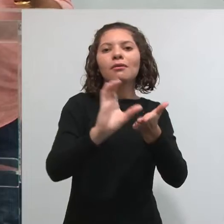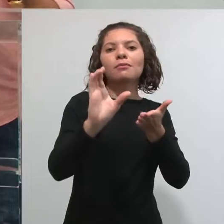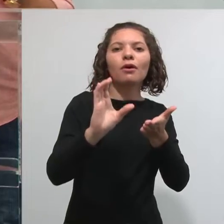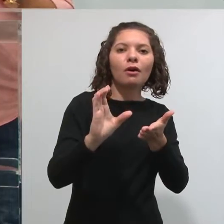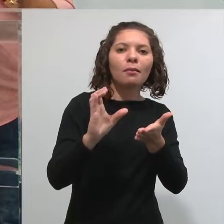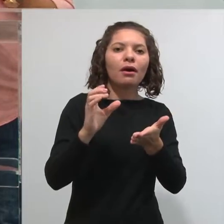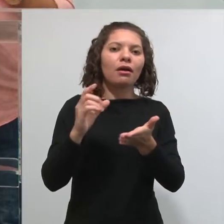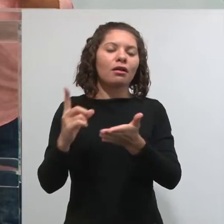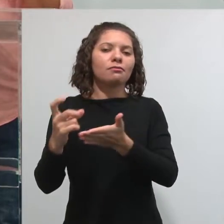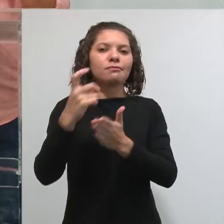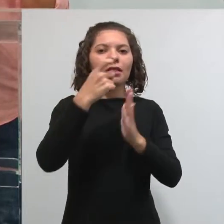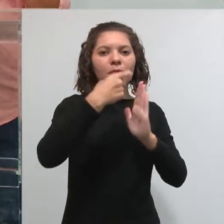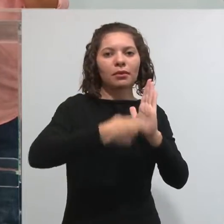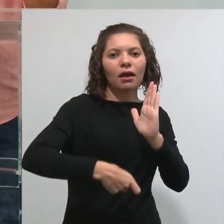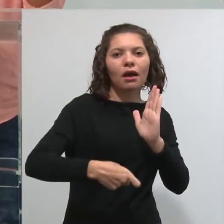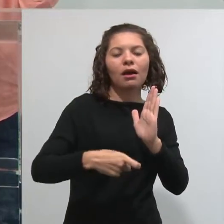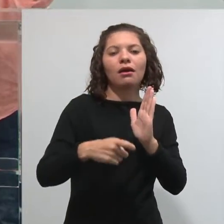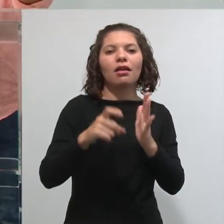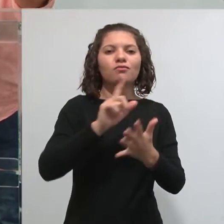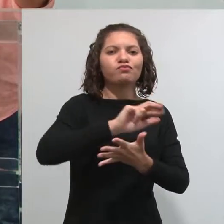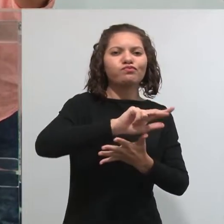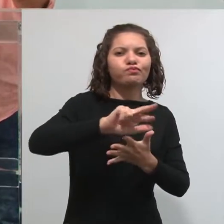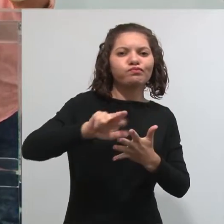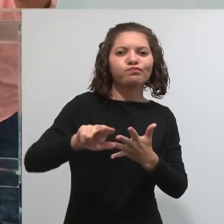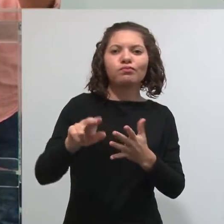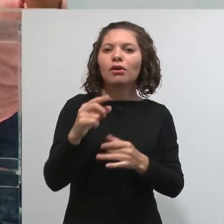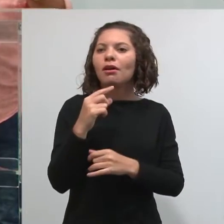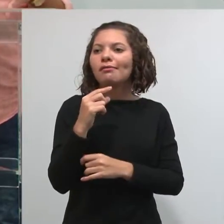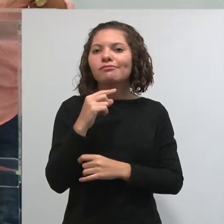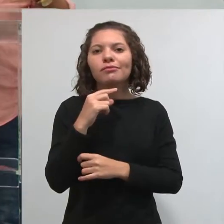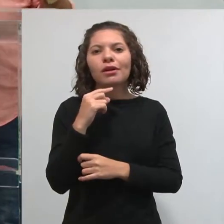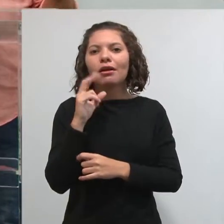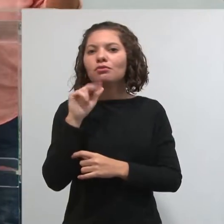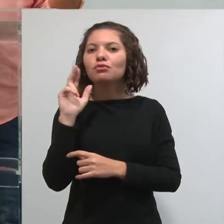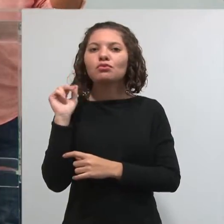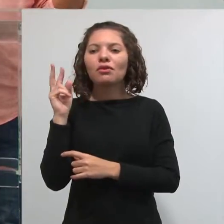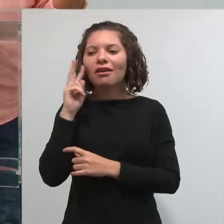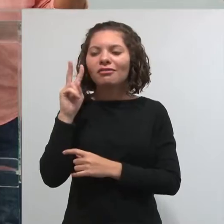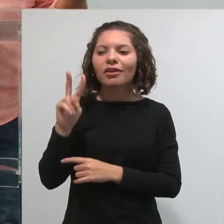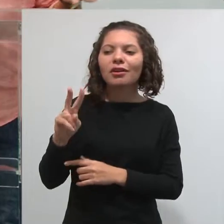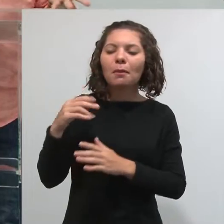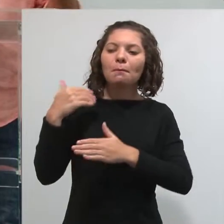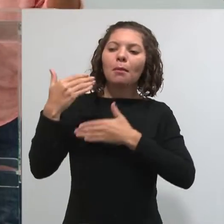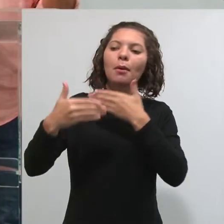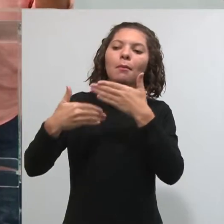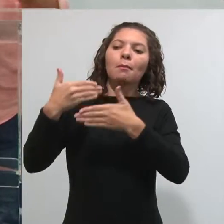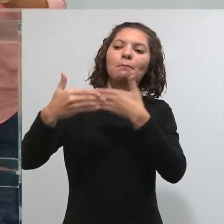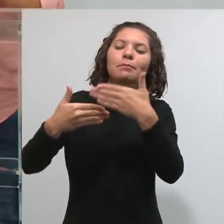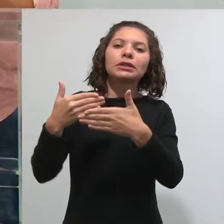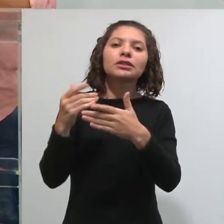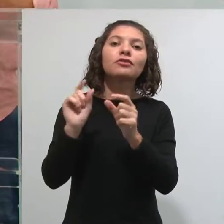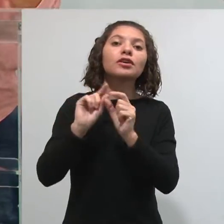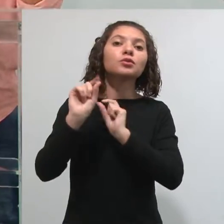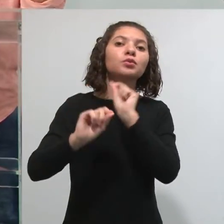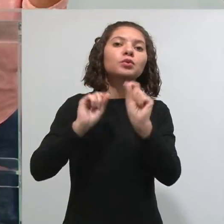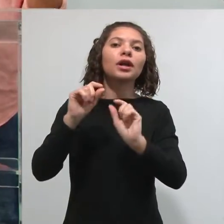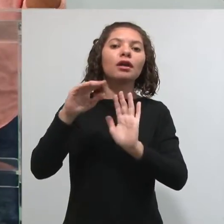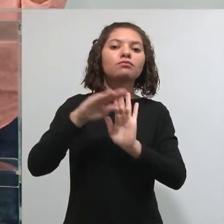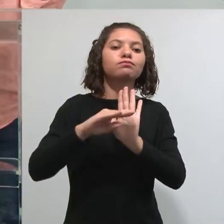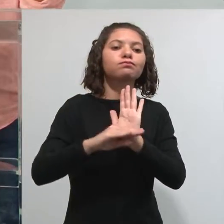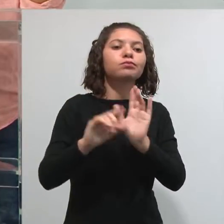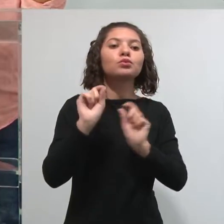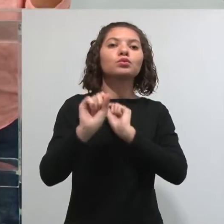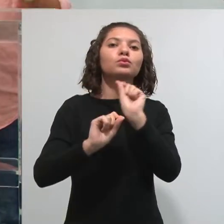agrária, que nunca chegaram a avançar de fato no sentido de se trazer soluções para esses problemas que já